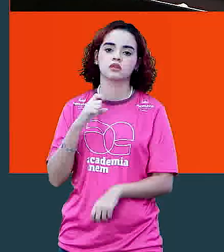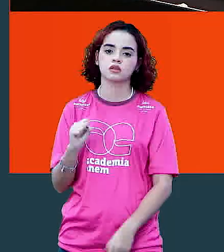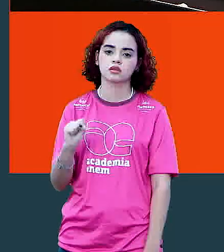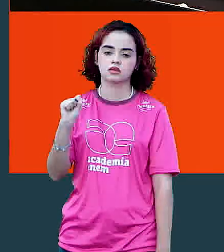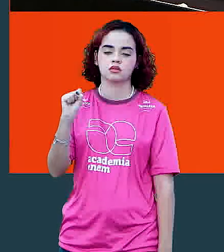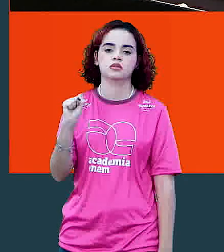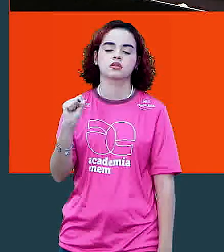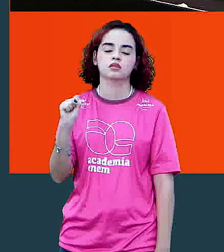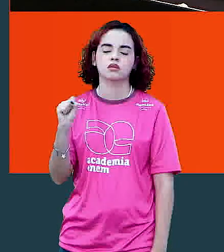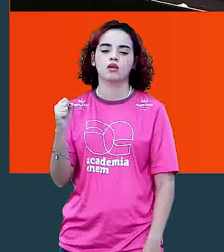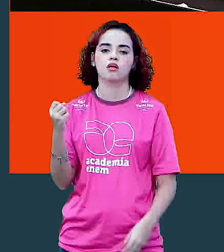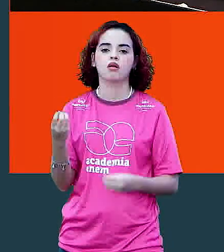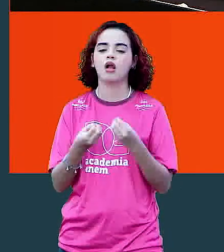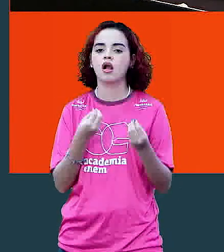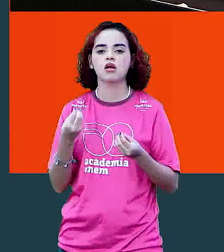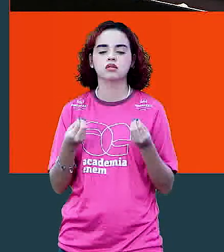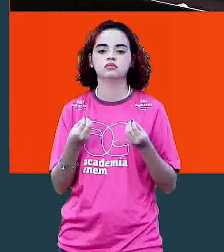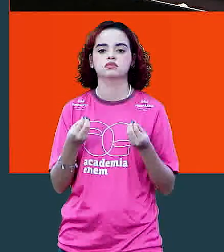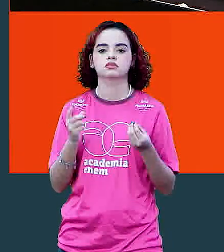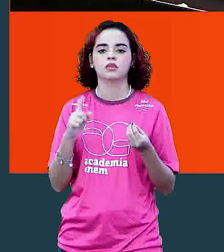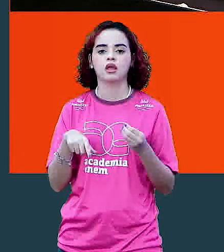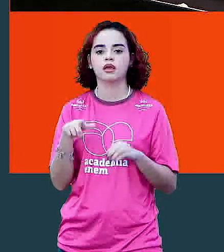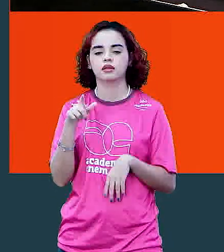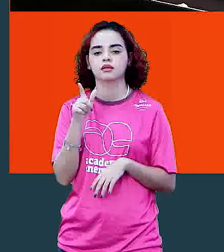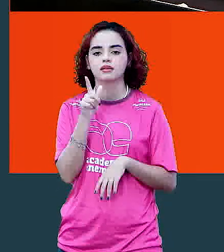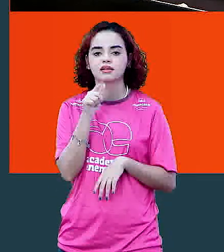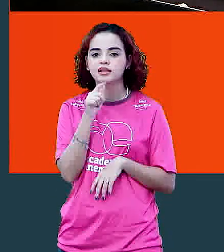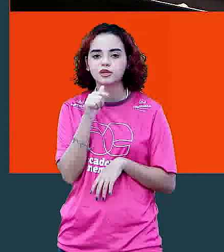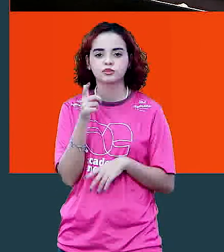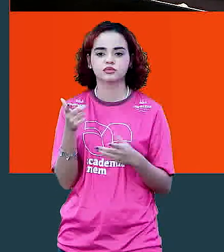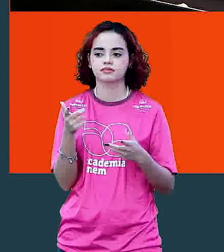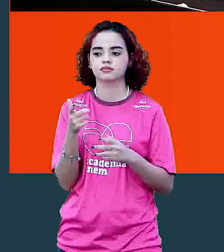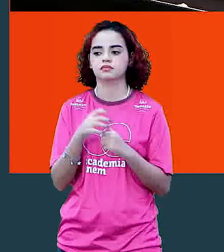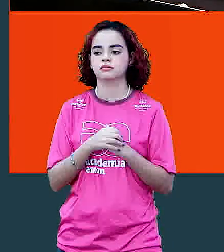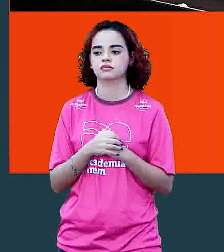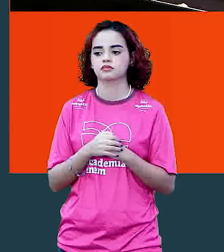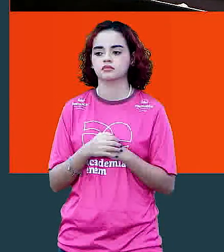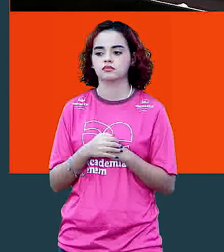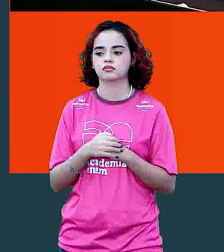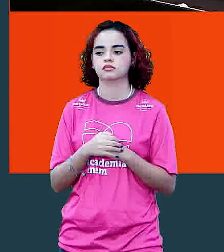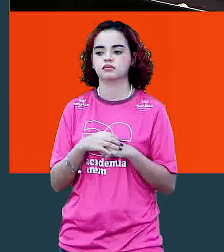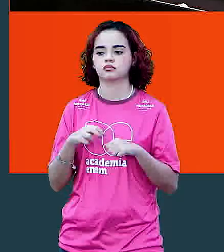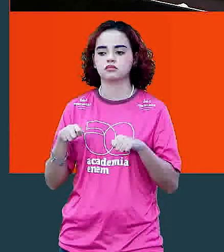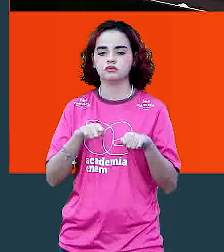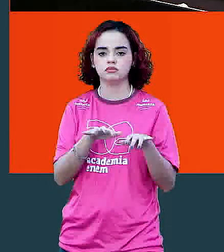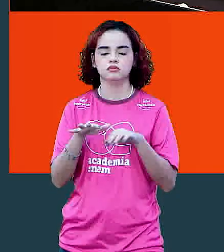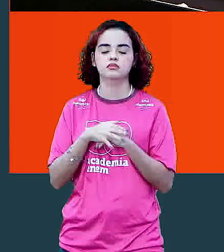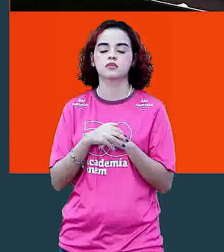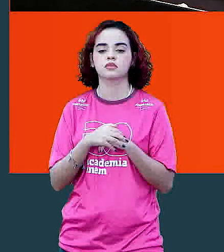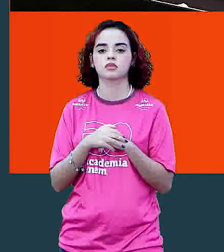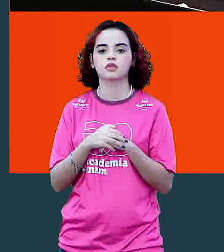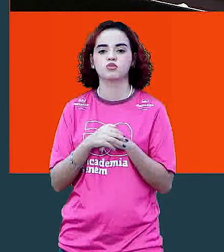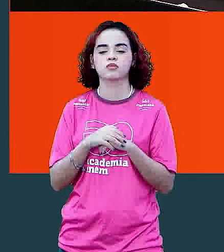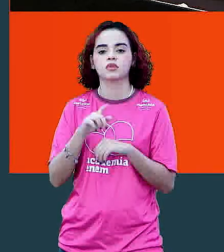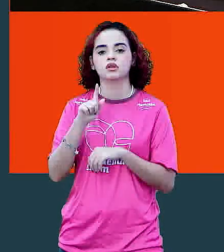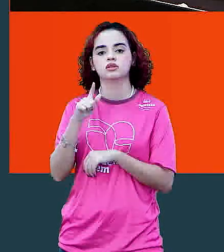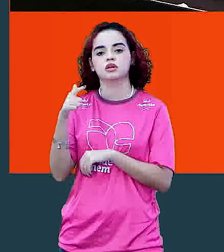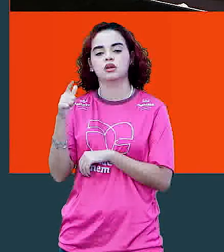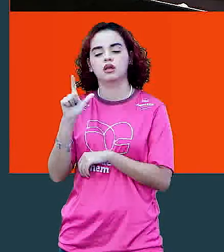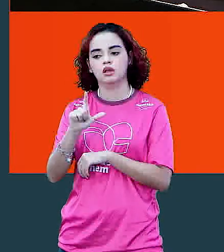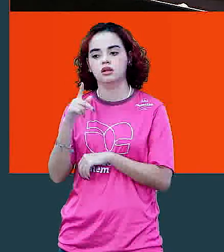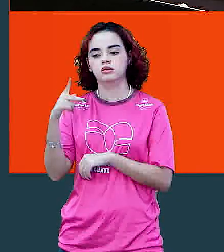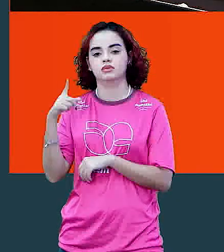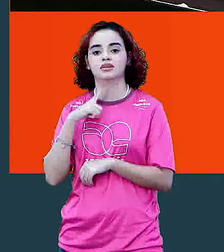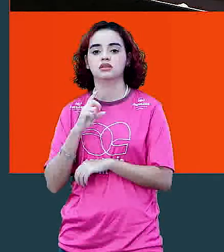estado de agregação da gasolina? Líquida. O GLP, que é um gás, galera, ele tem até 5